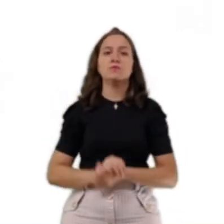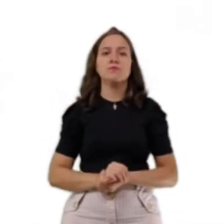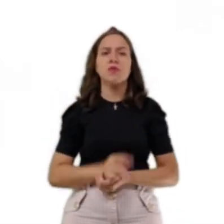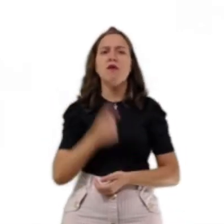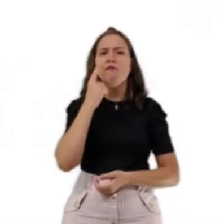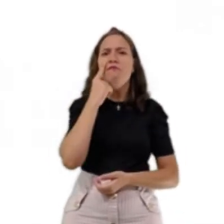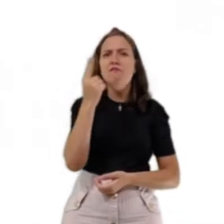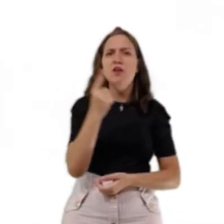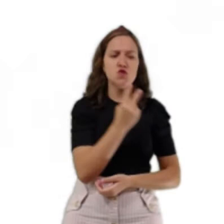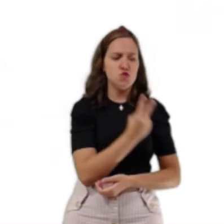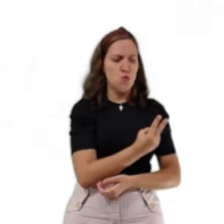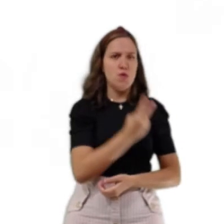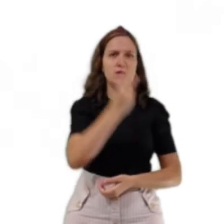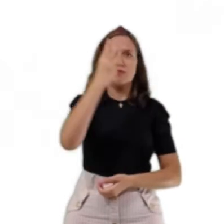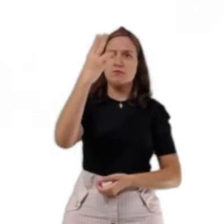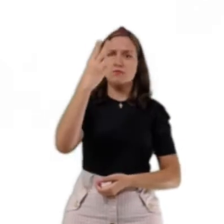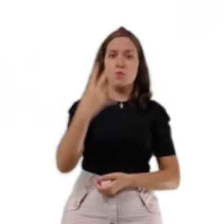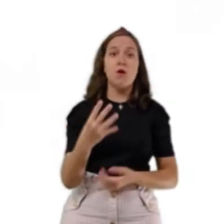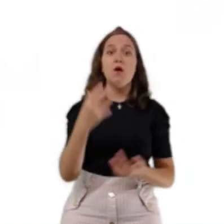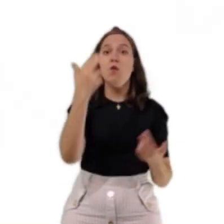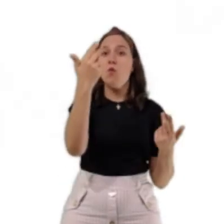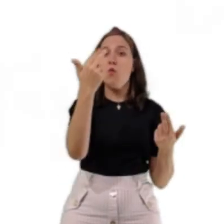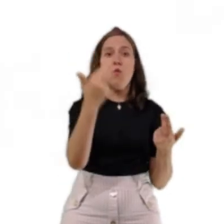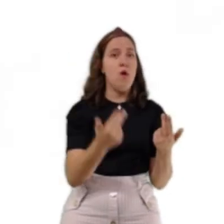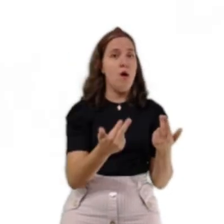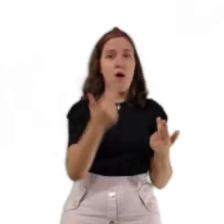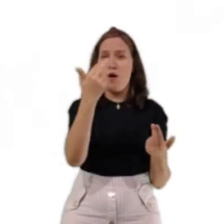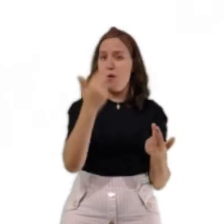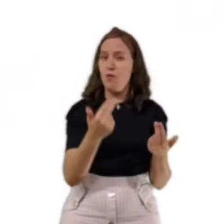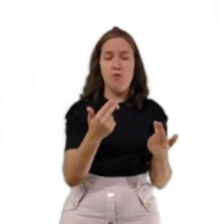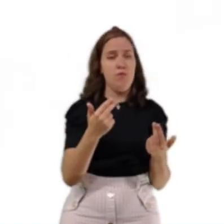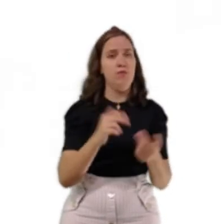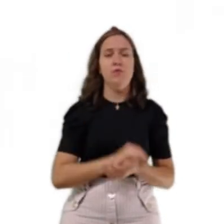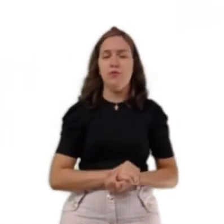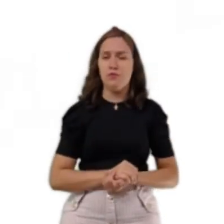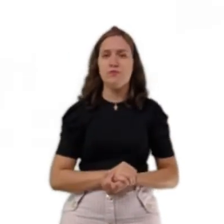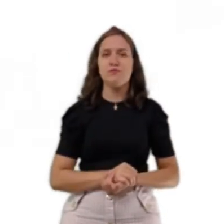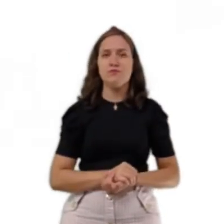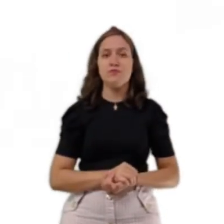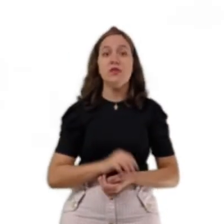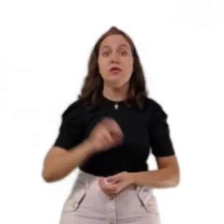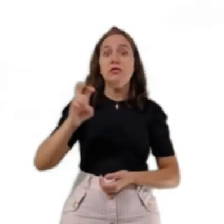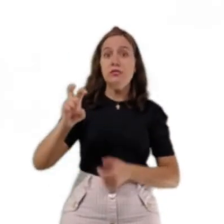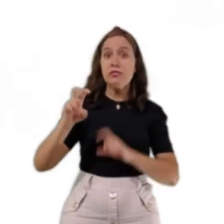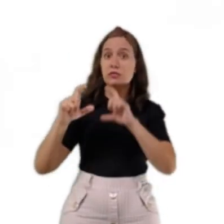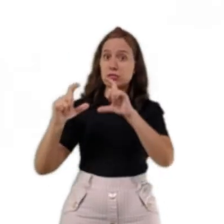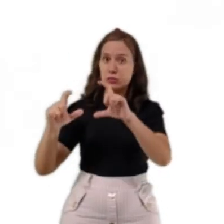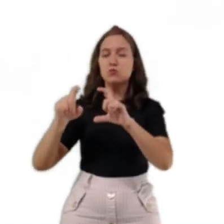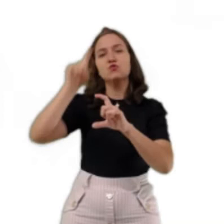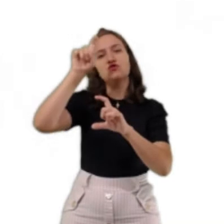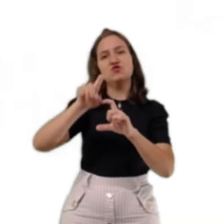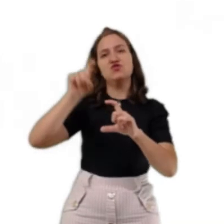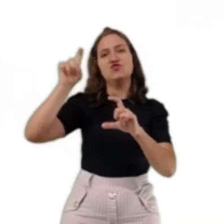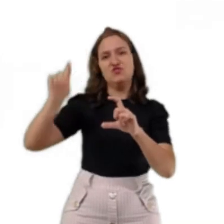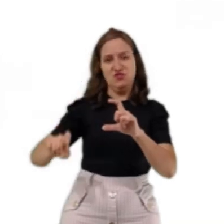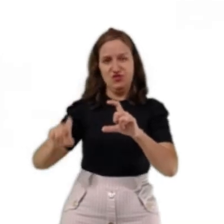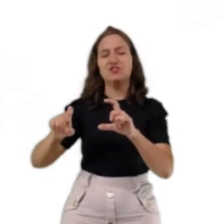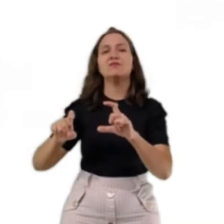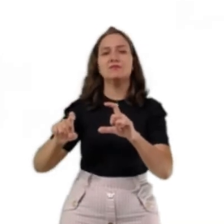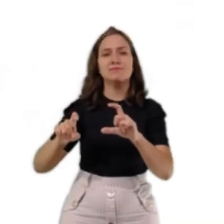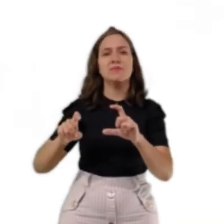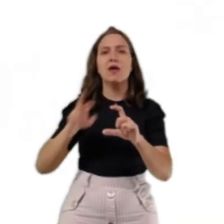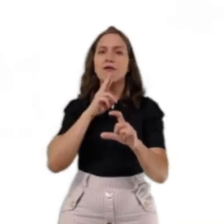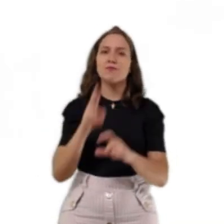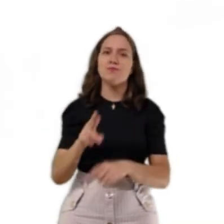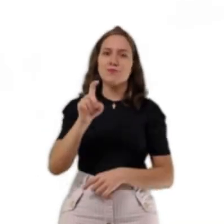elas possuem o mesmo tamanho mesma área e a área da figura 5 eu tenho XX